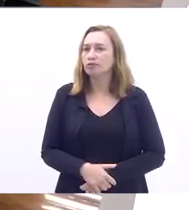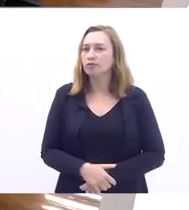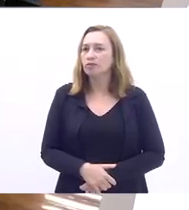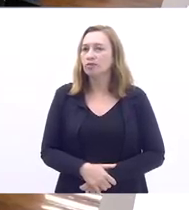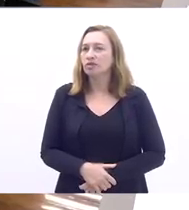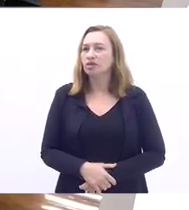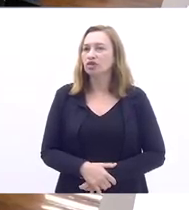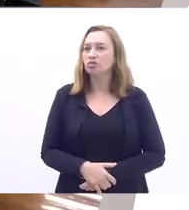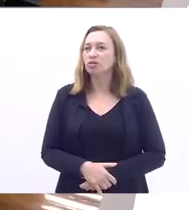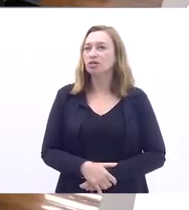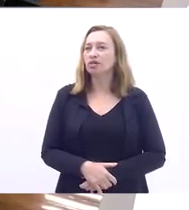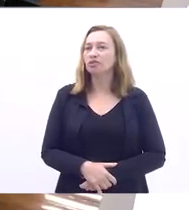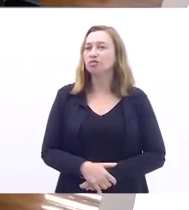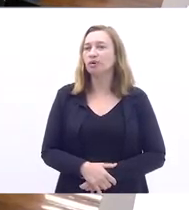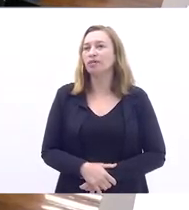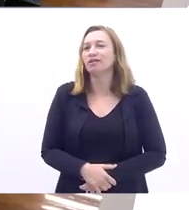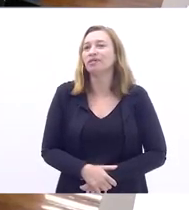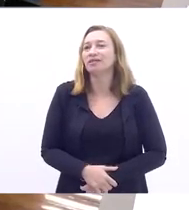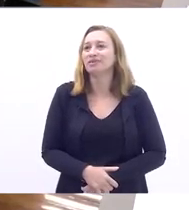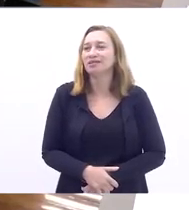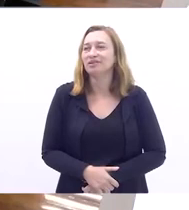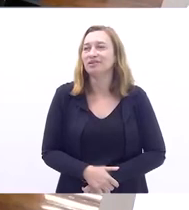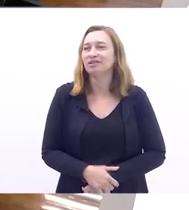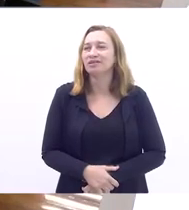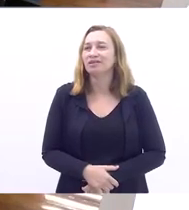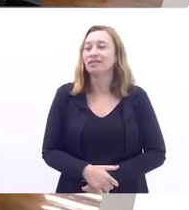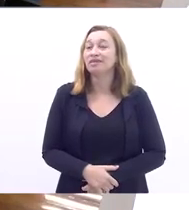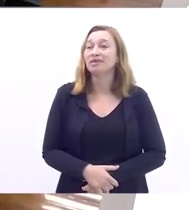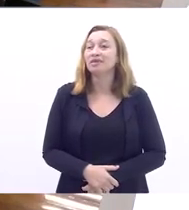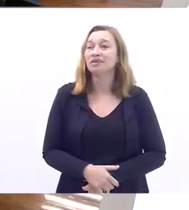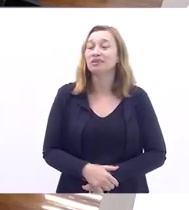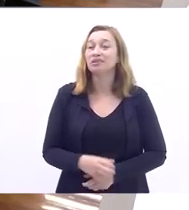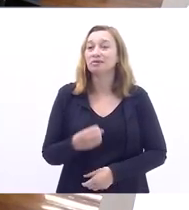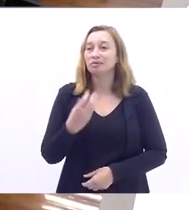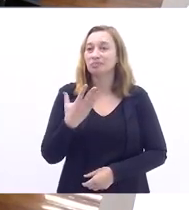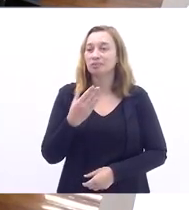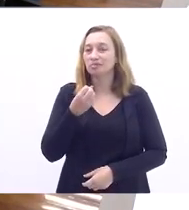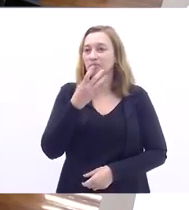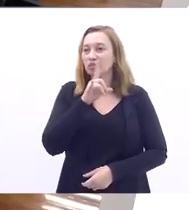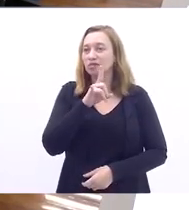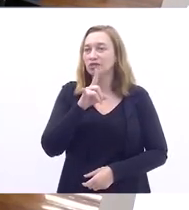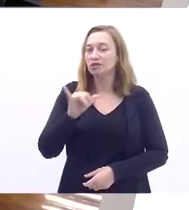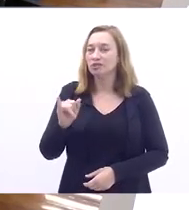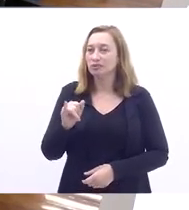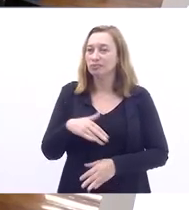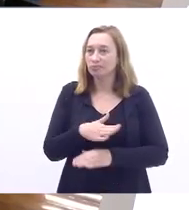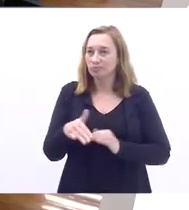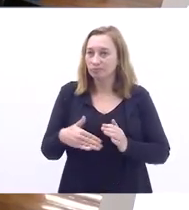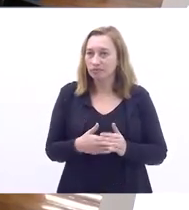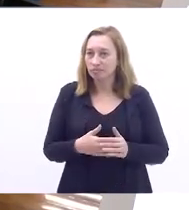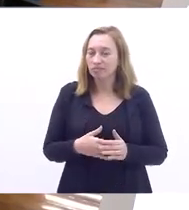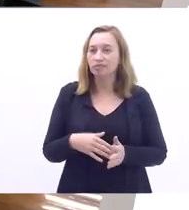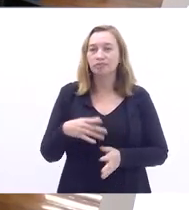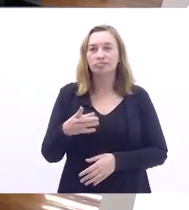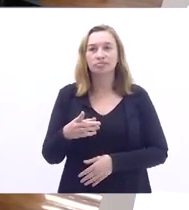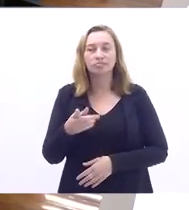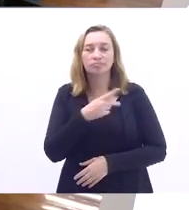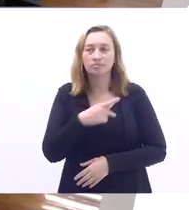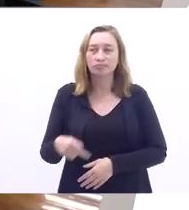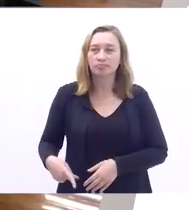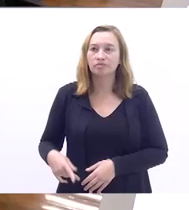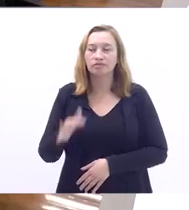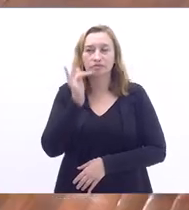perdão mas tá ligado mas aqui não né Muito bom dia a todos da pessoa dos presidentes